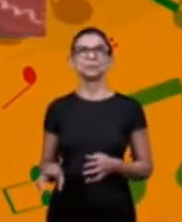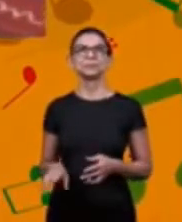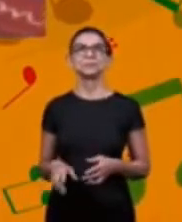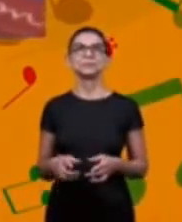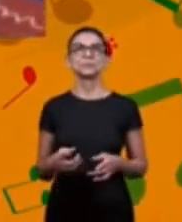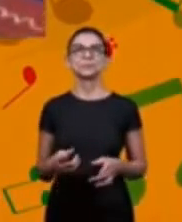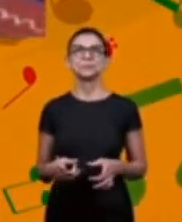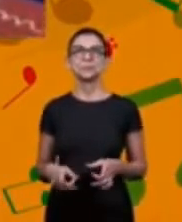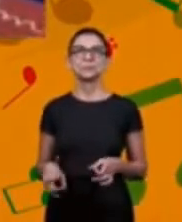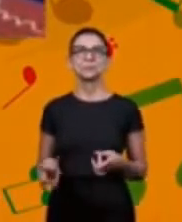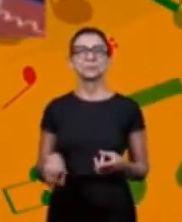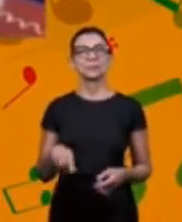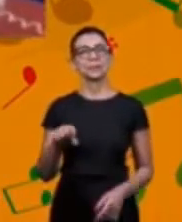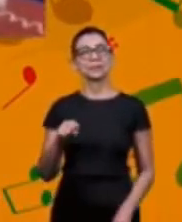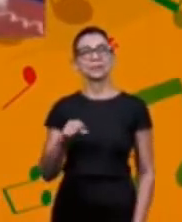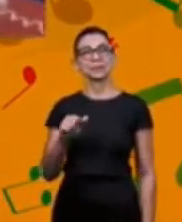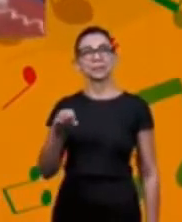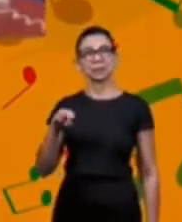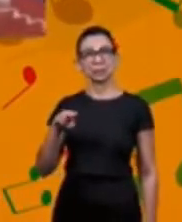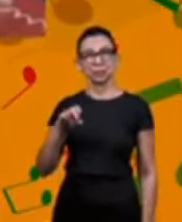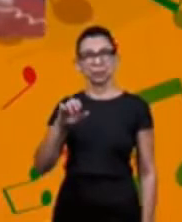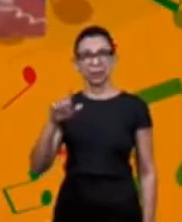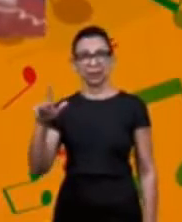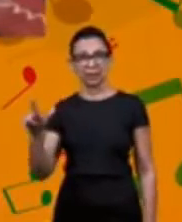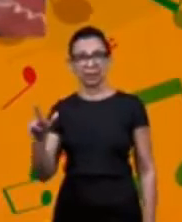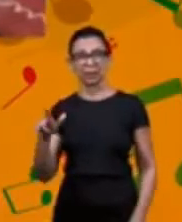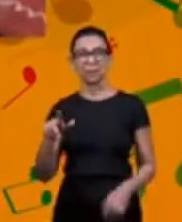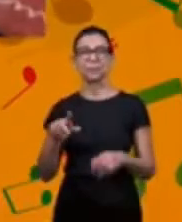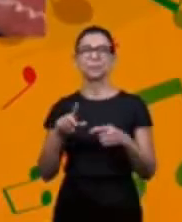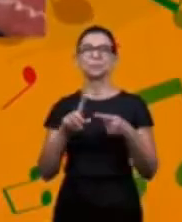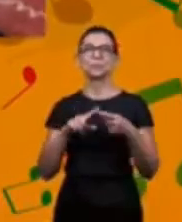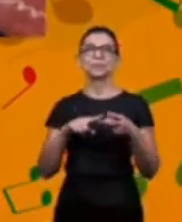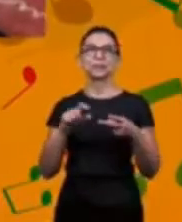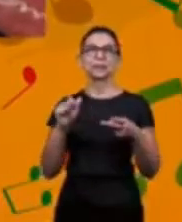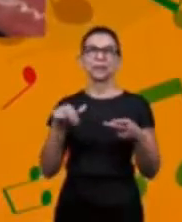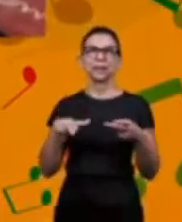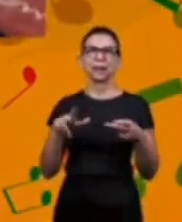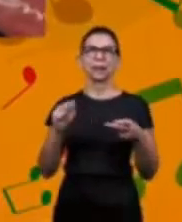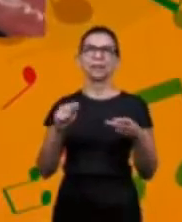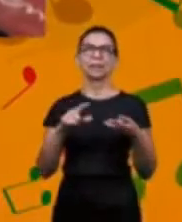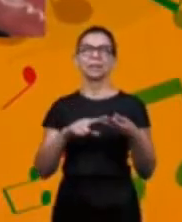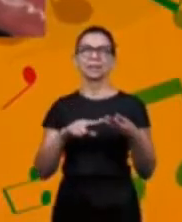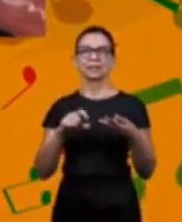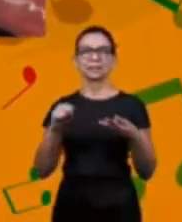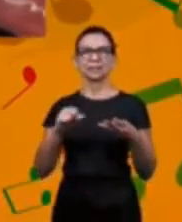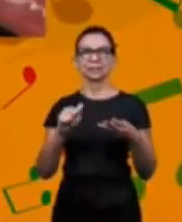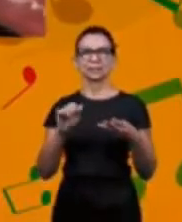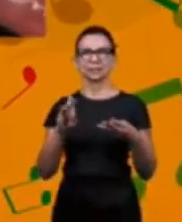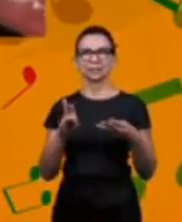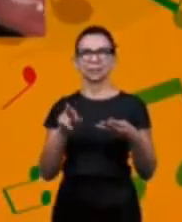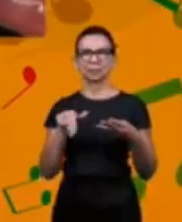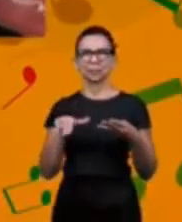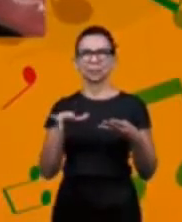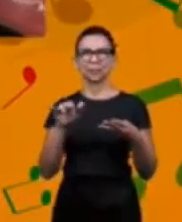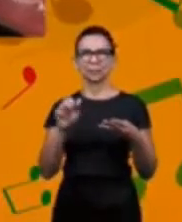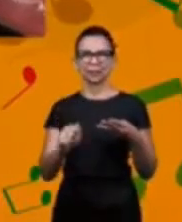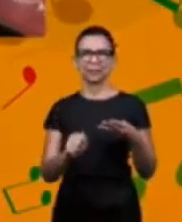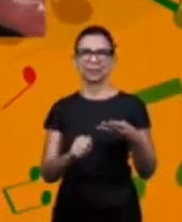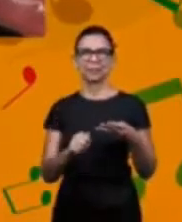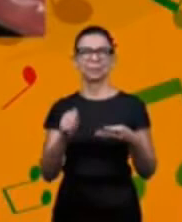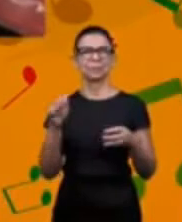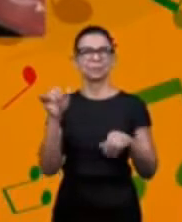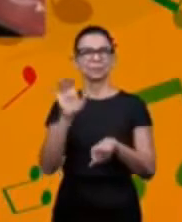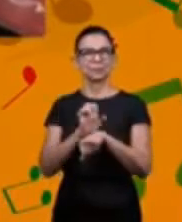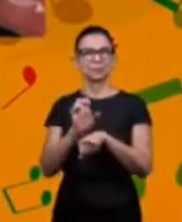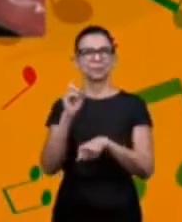Samuel, Ana Luisa e a jovem Sabrina, de Ipatinha, Minas Gerais. Samuel,